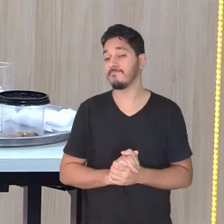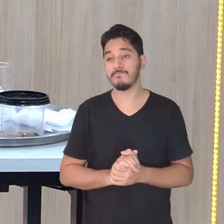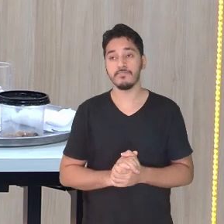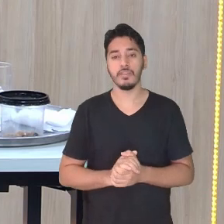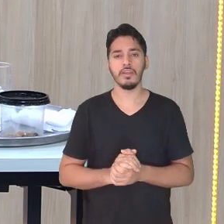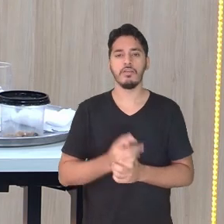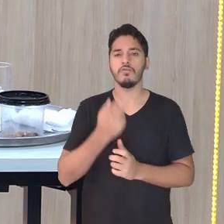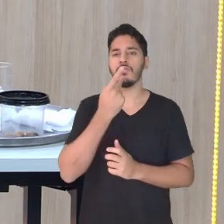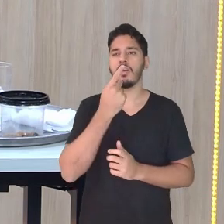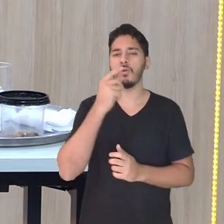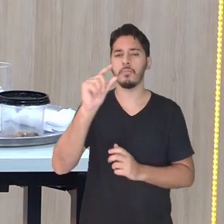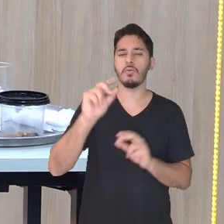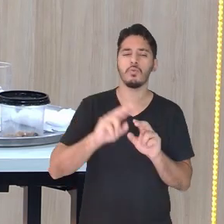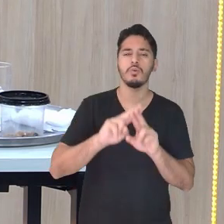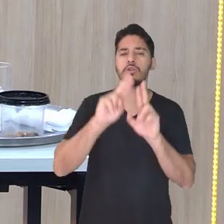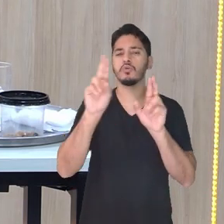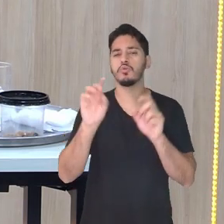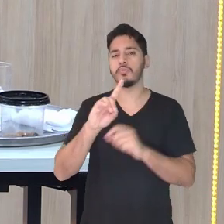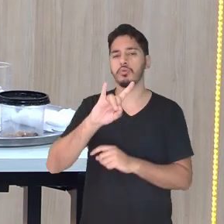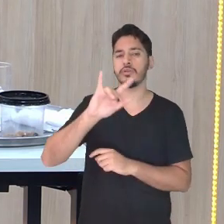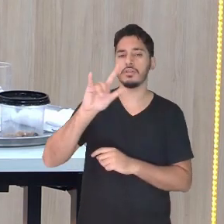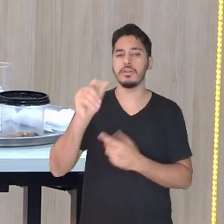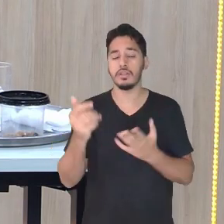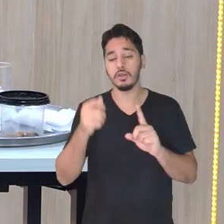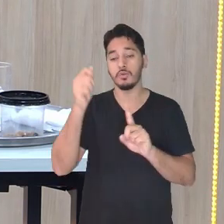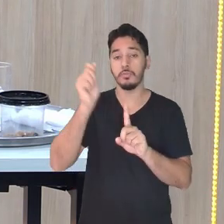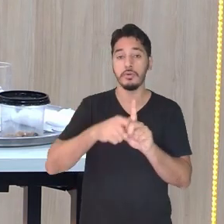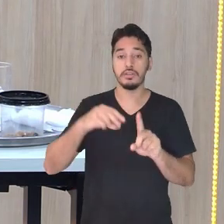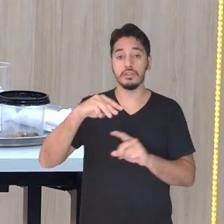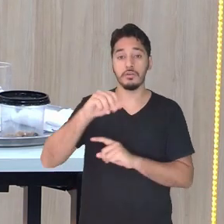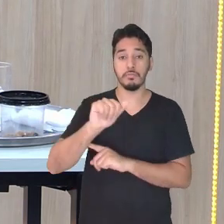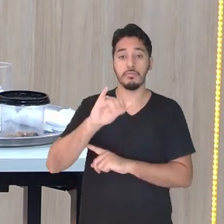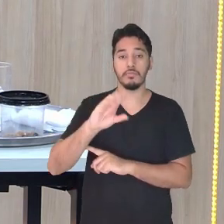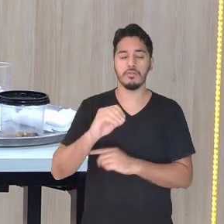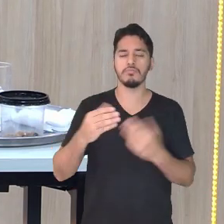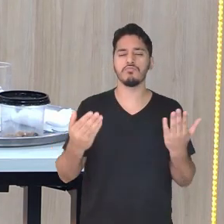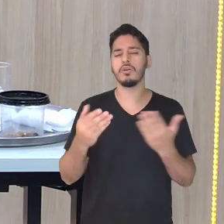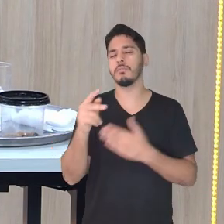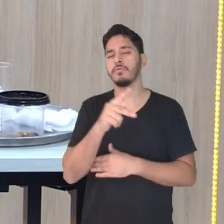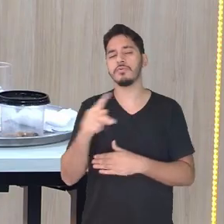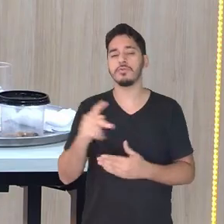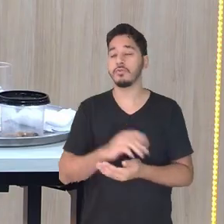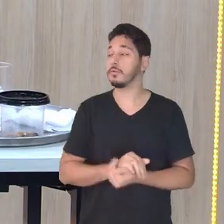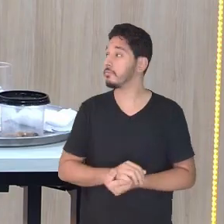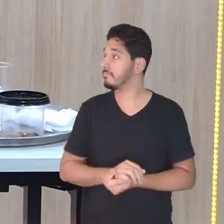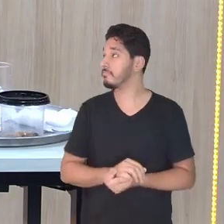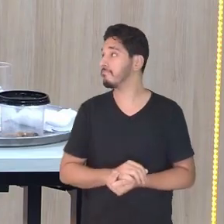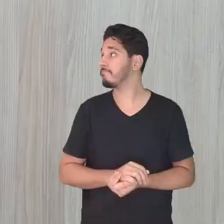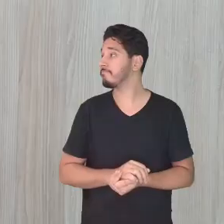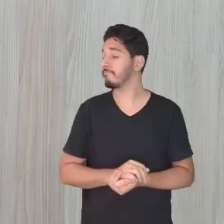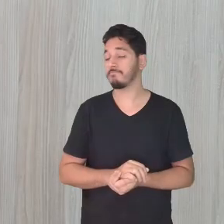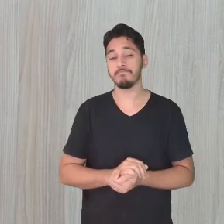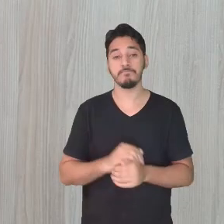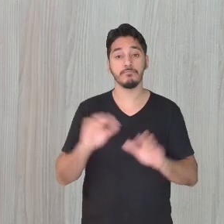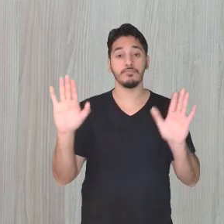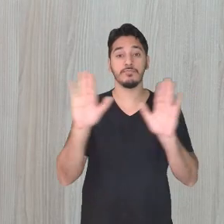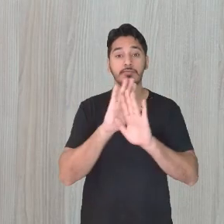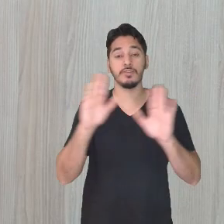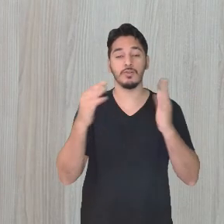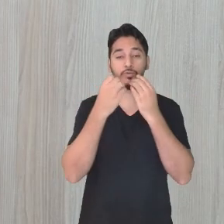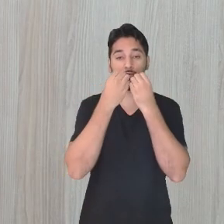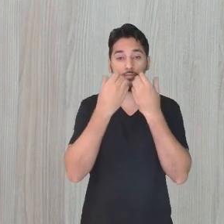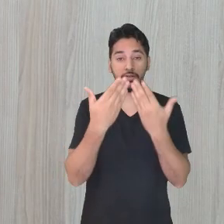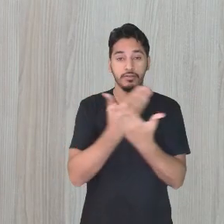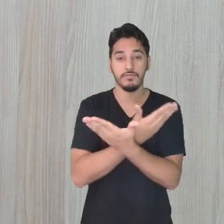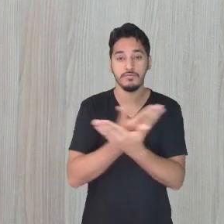bem rapidinho a respeito aí do mês de maio. E aí, Cláudia? Olá, pessoal, como vocês estão? Tudo